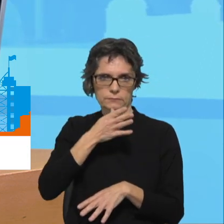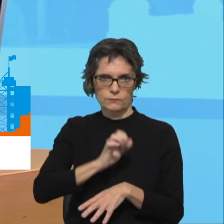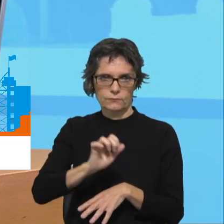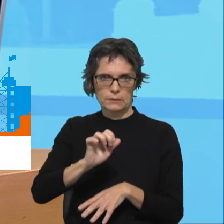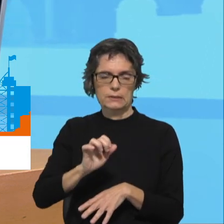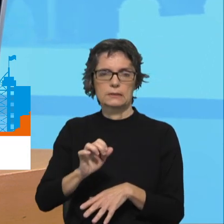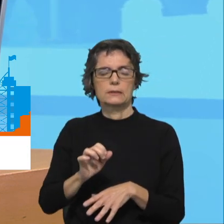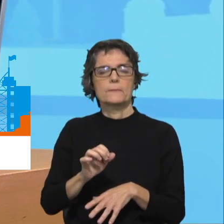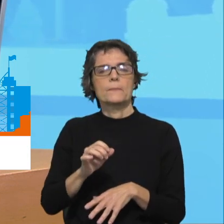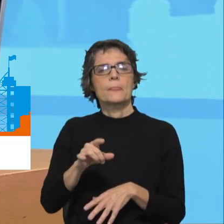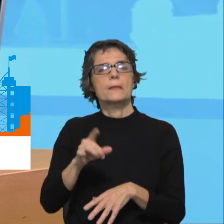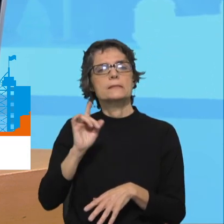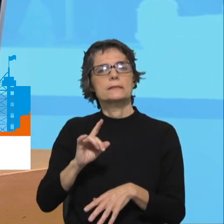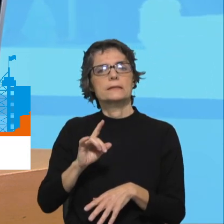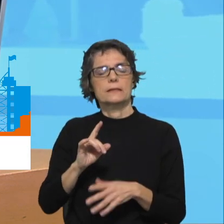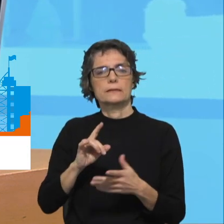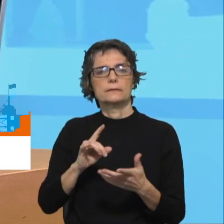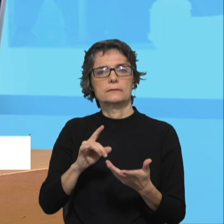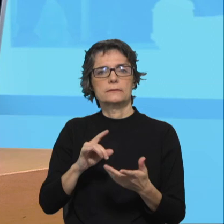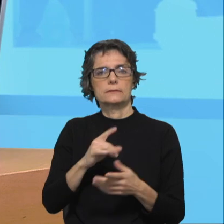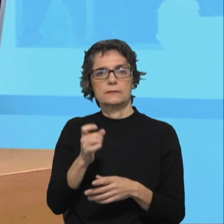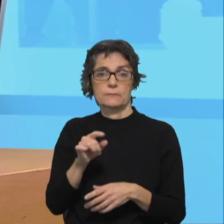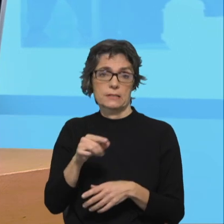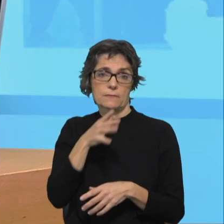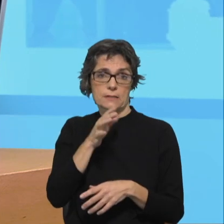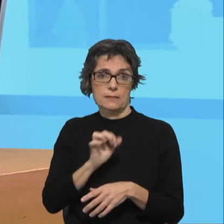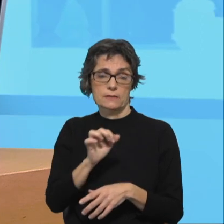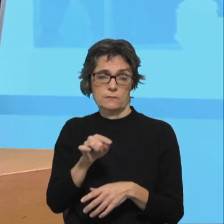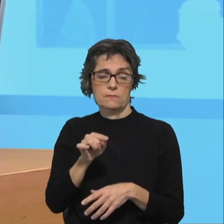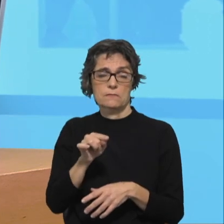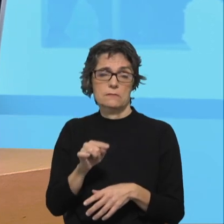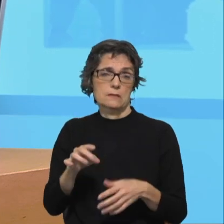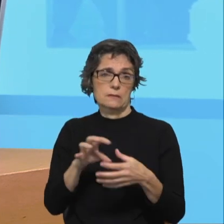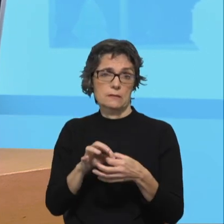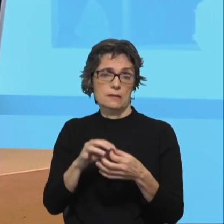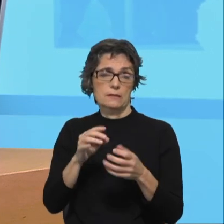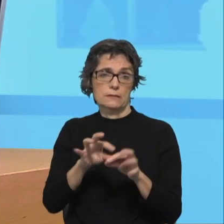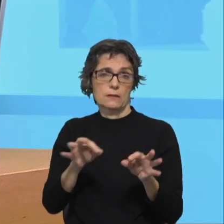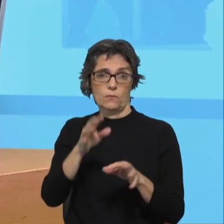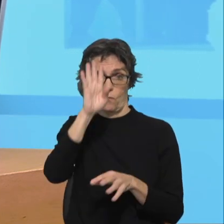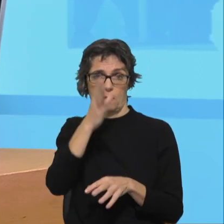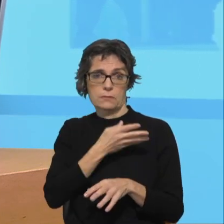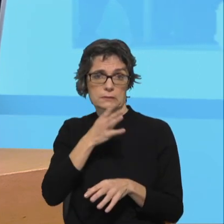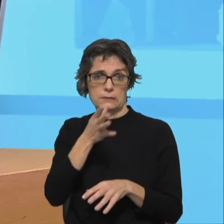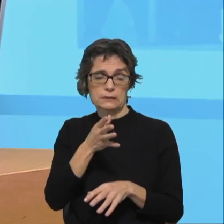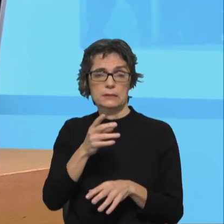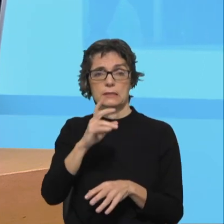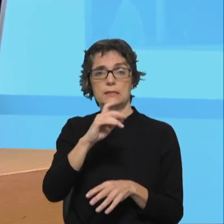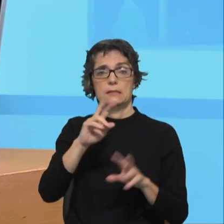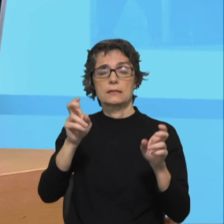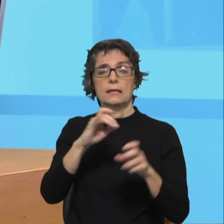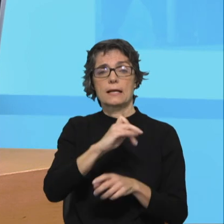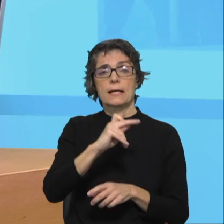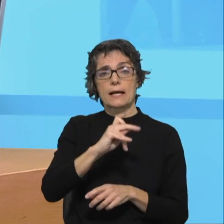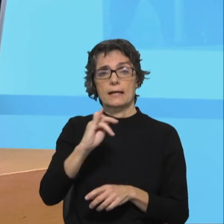nossa mensagem tem por título, na linha daquilo que também diz o Papa, a inteligência artificial ao